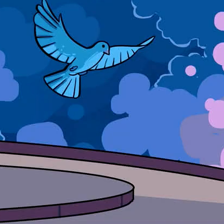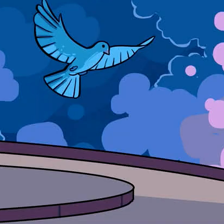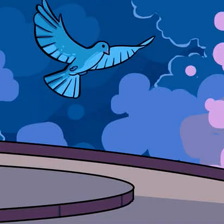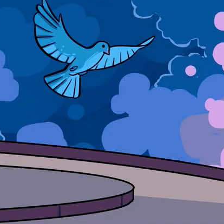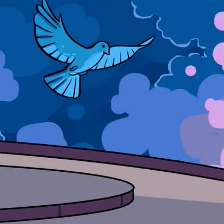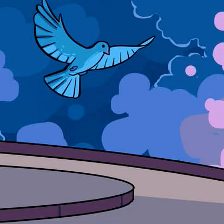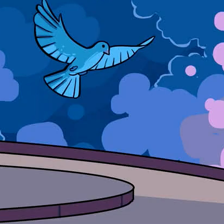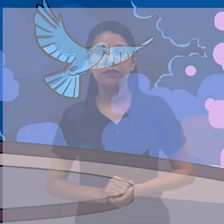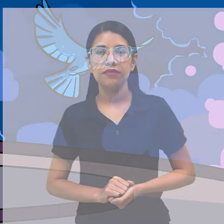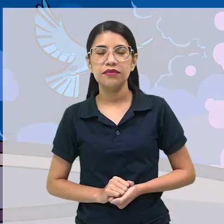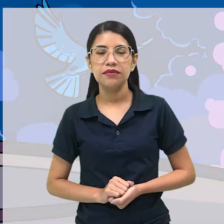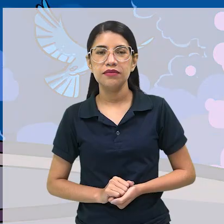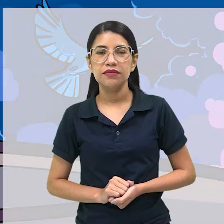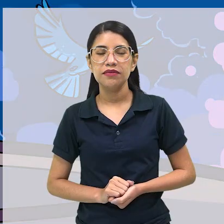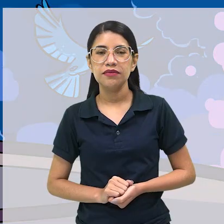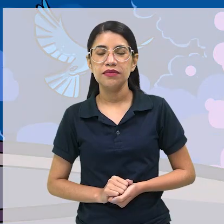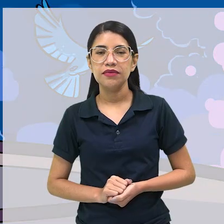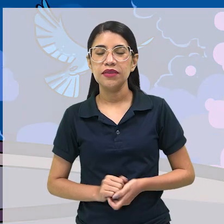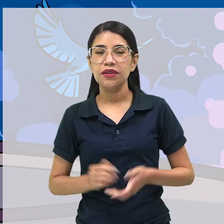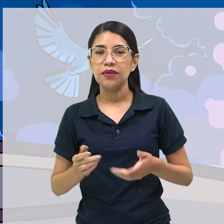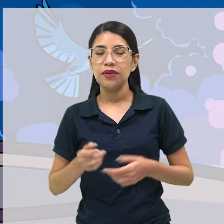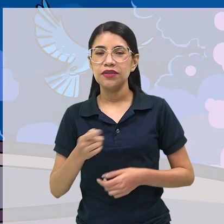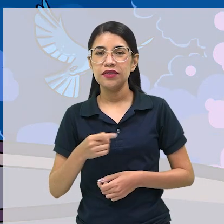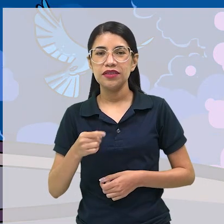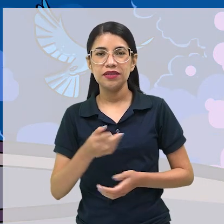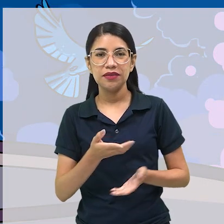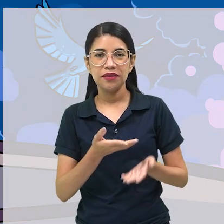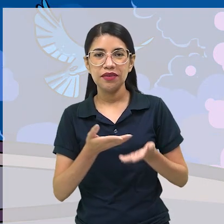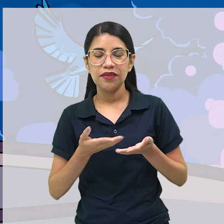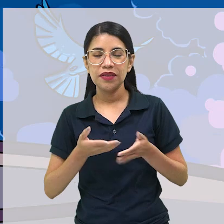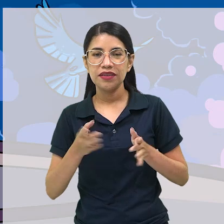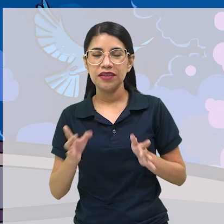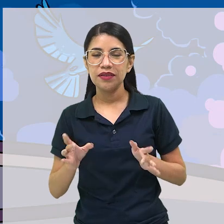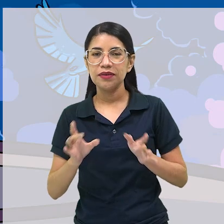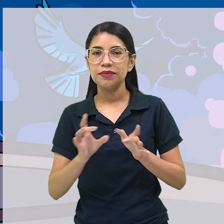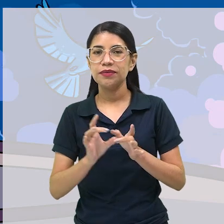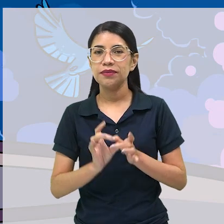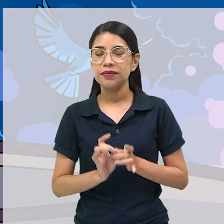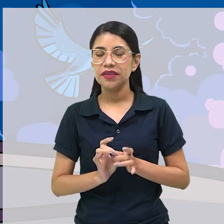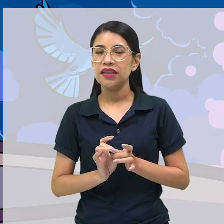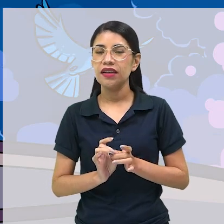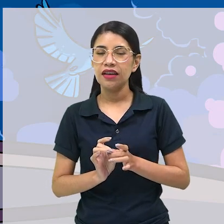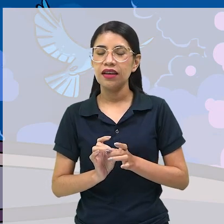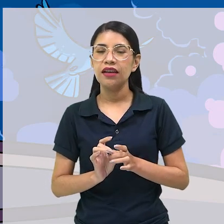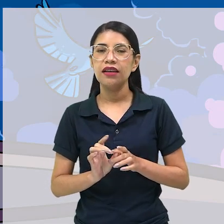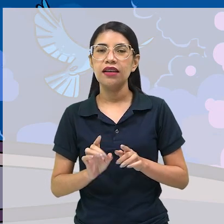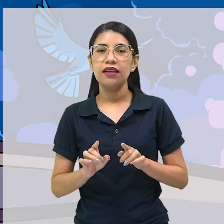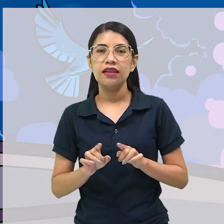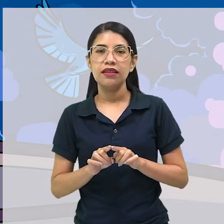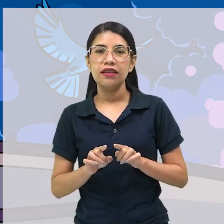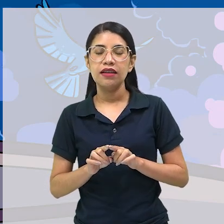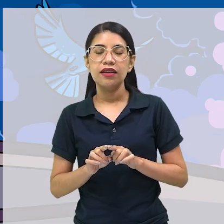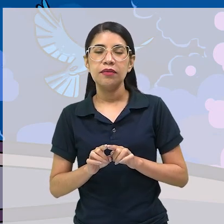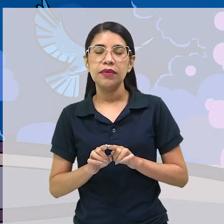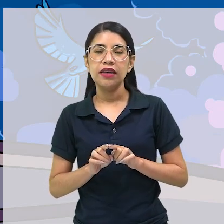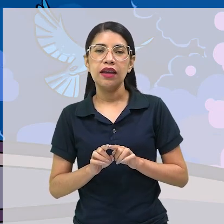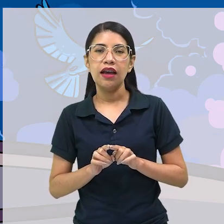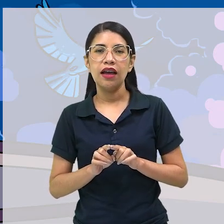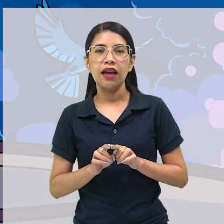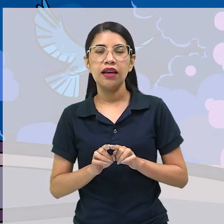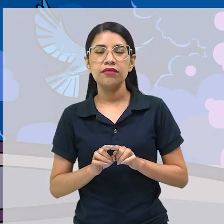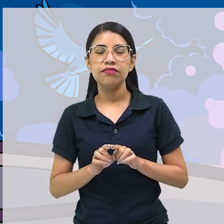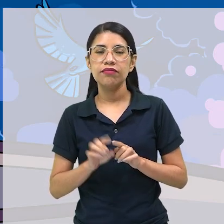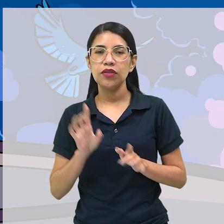Hoje, mais do que nunca, você é convidado a se conectar, a linkar as nossas aulas